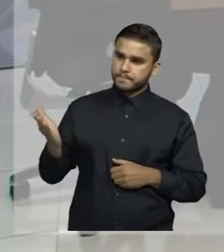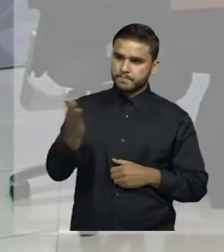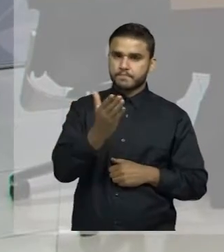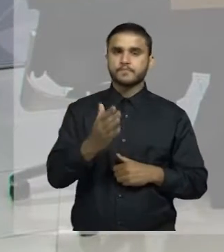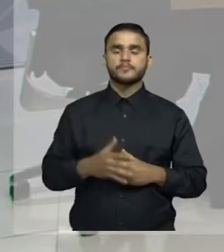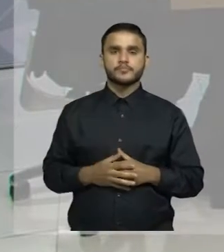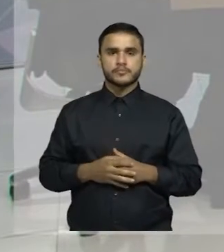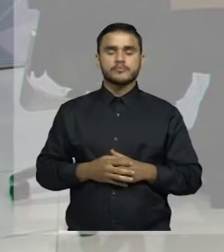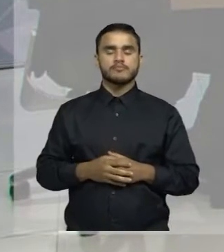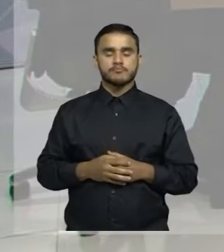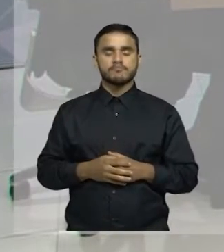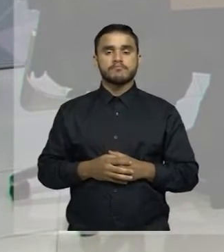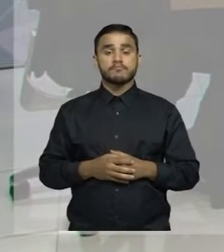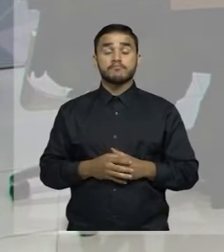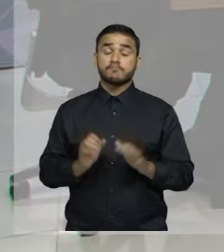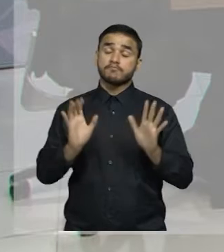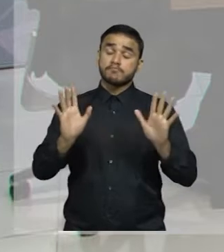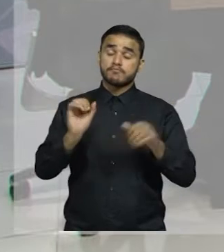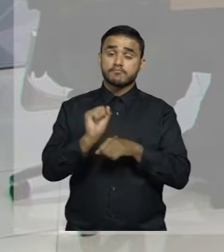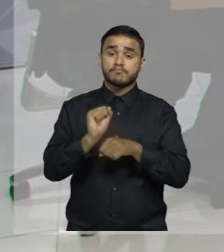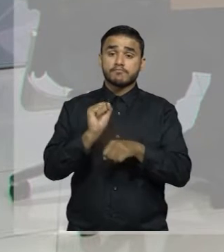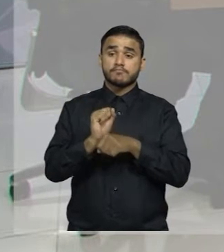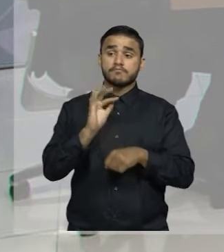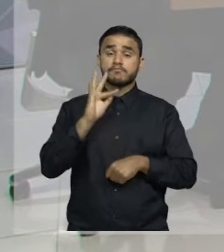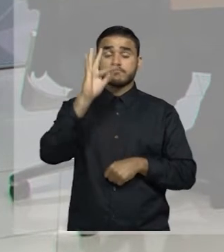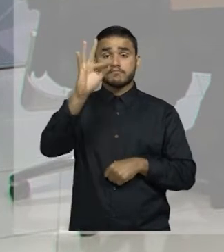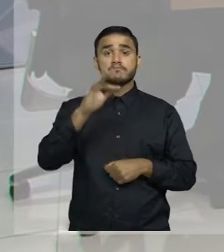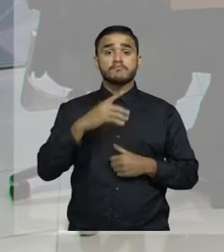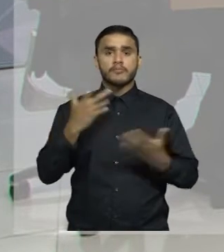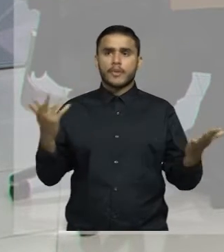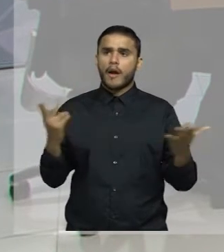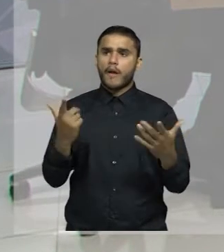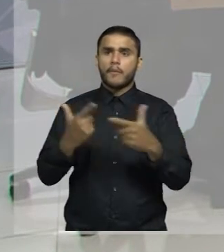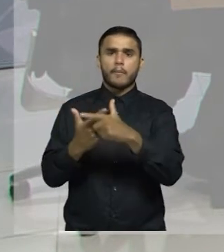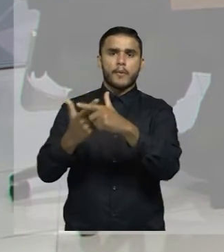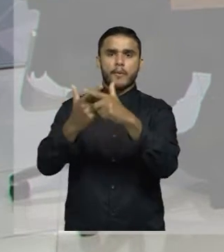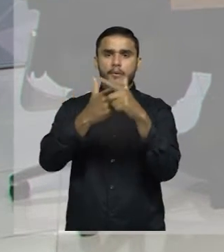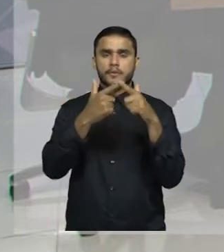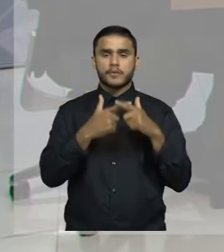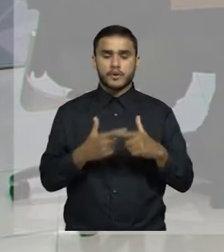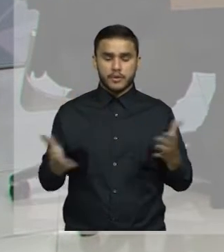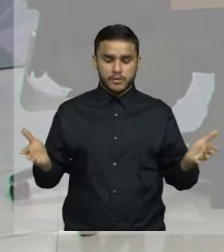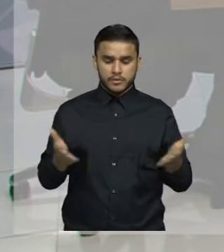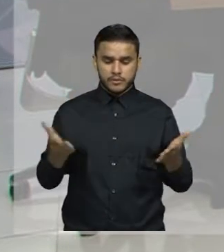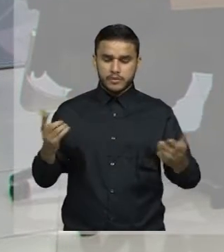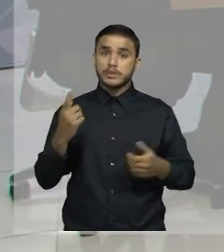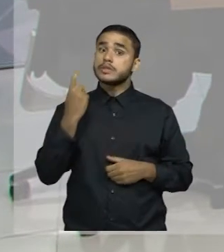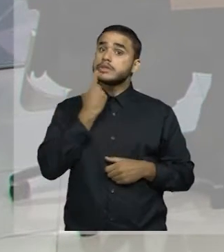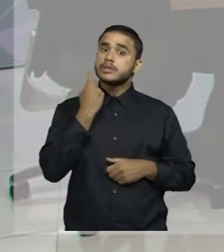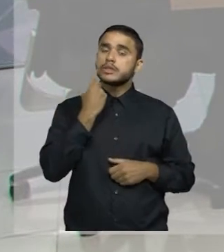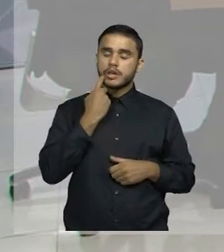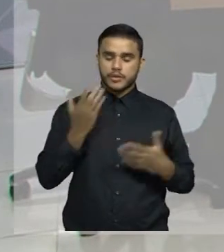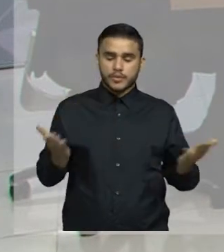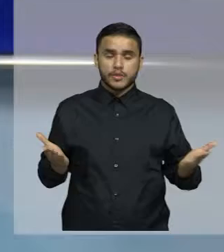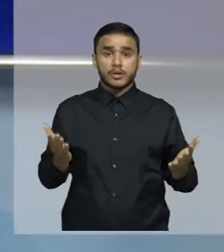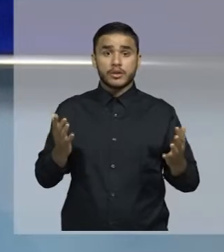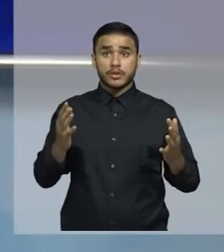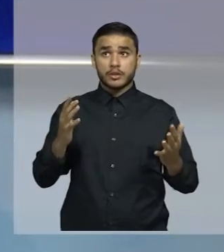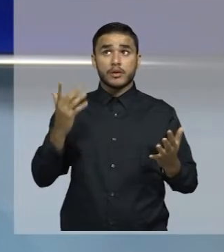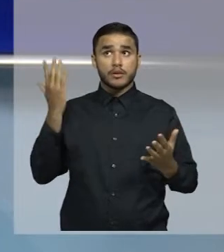essas colocações, na esperança de que essa crise, nós gravávamos o programa na sexta-feira,